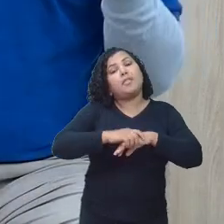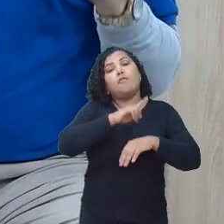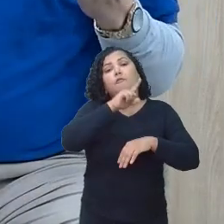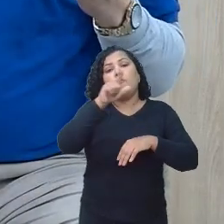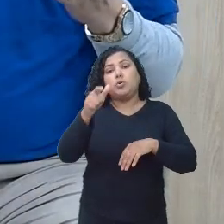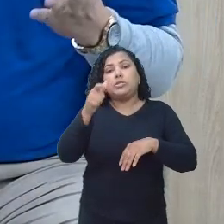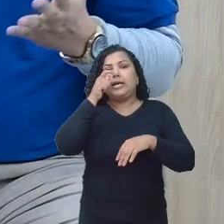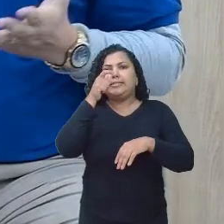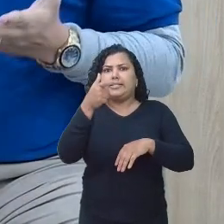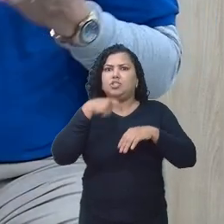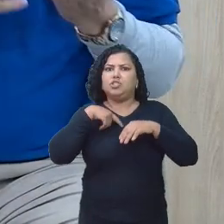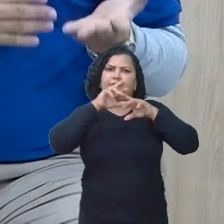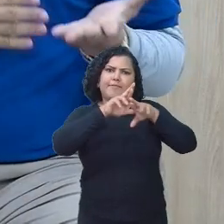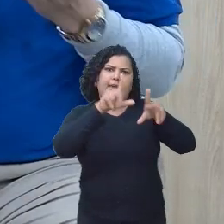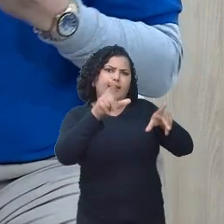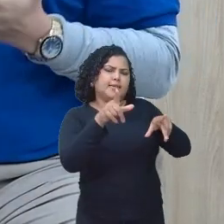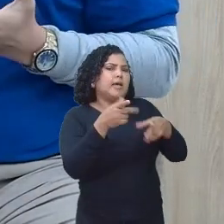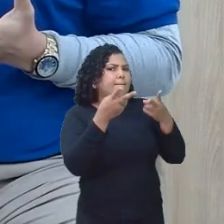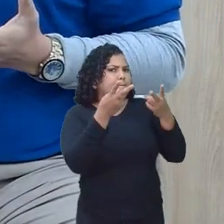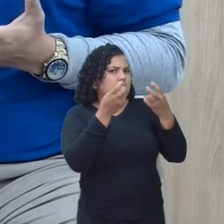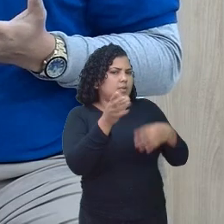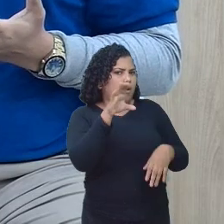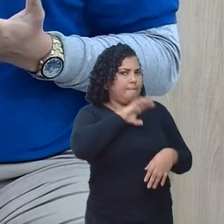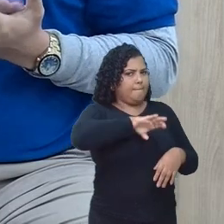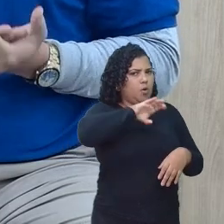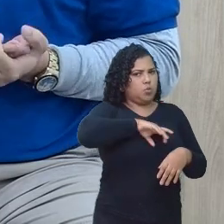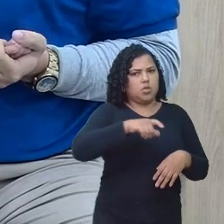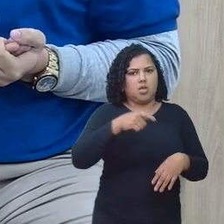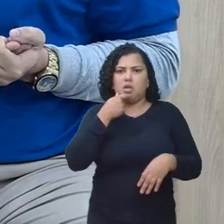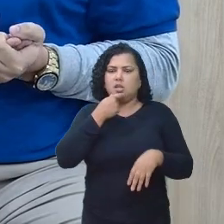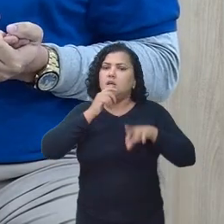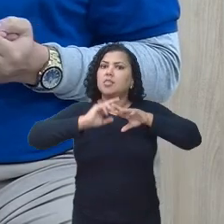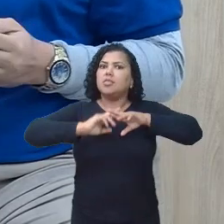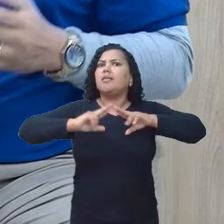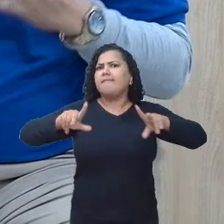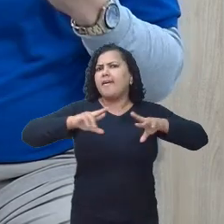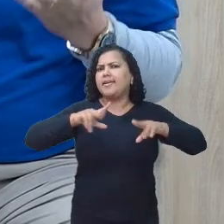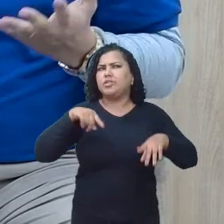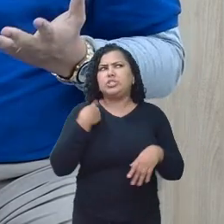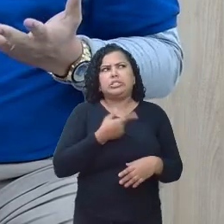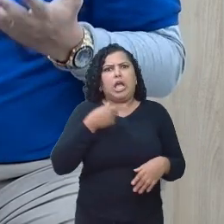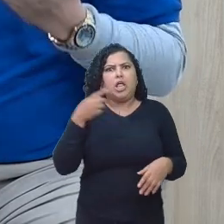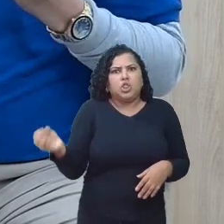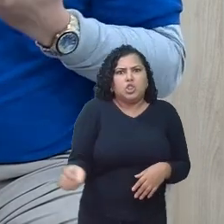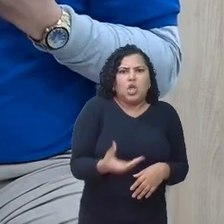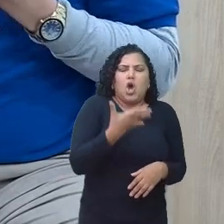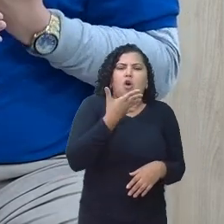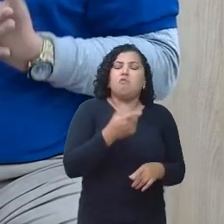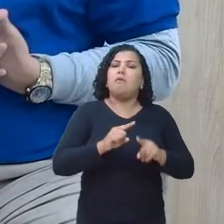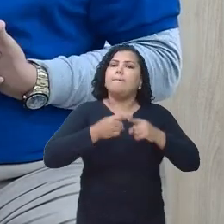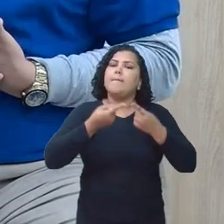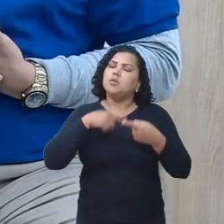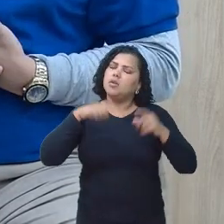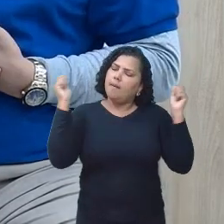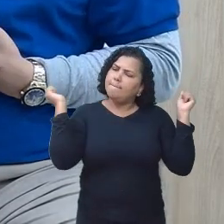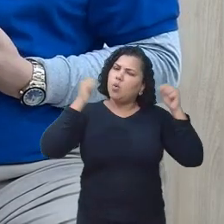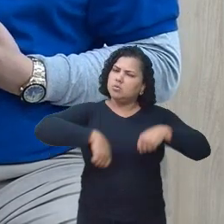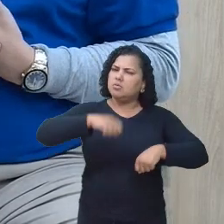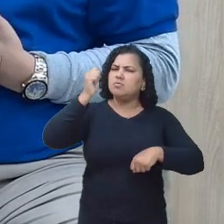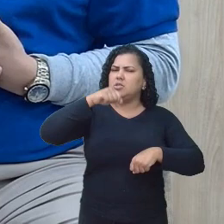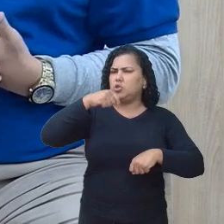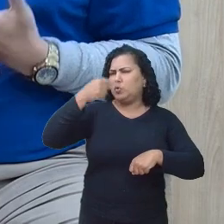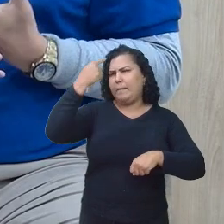bastante diferença do português para o inglês e a gente acha isso tudo muito novo, mas é possível. Não pense